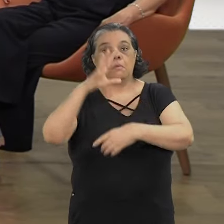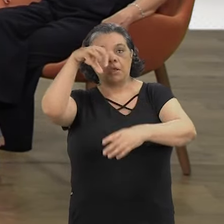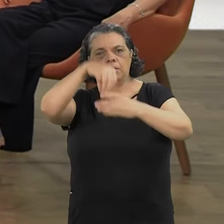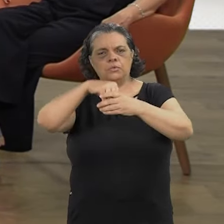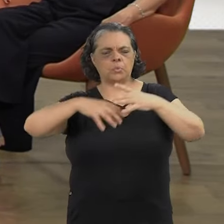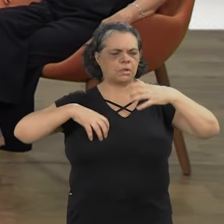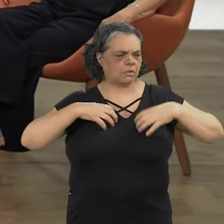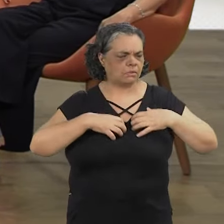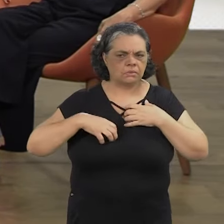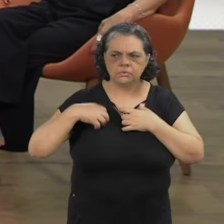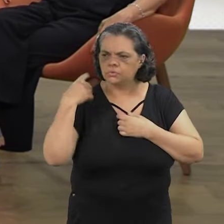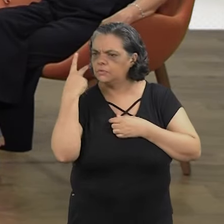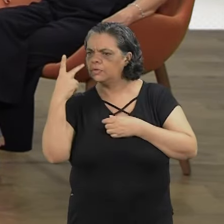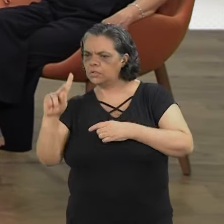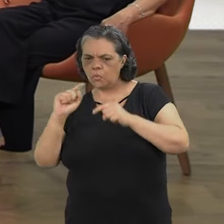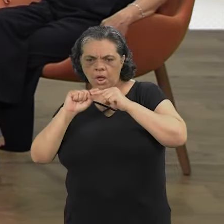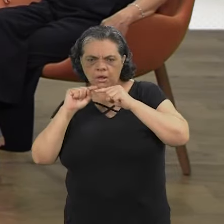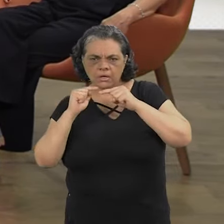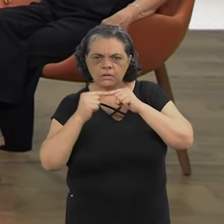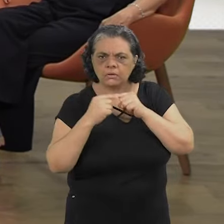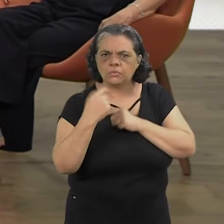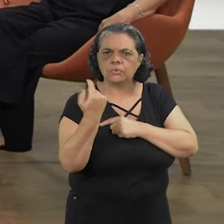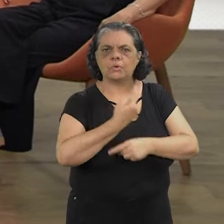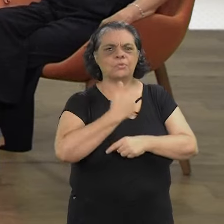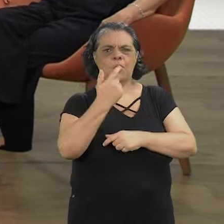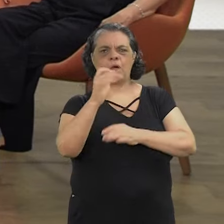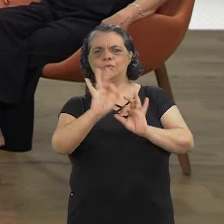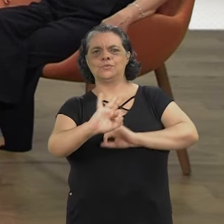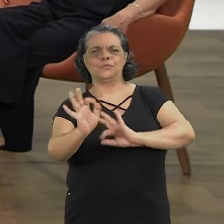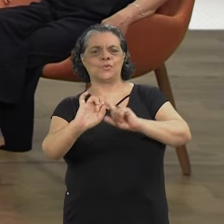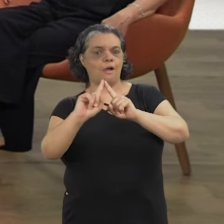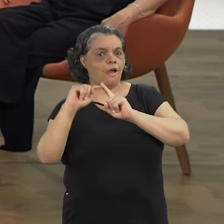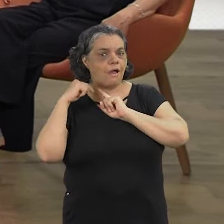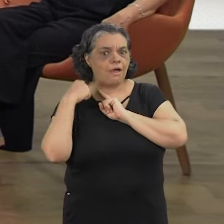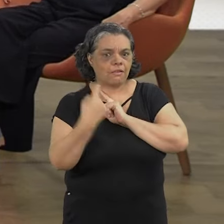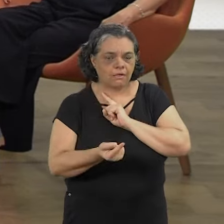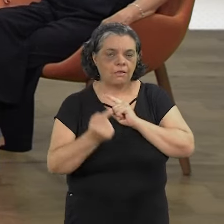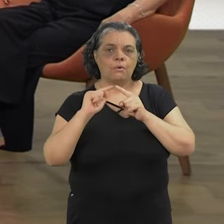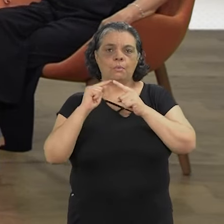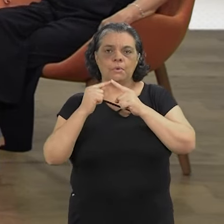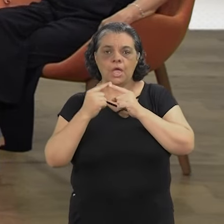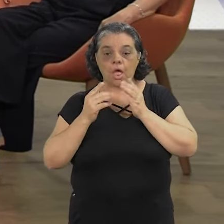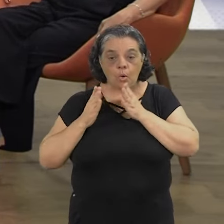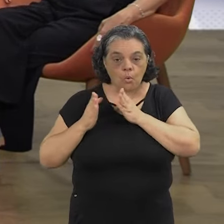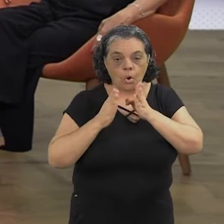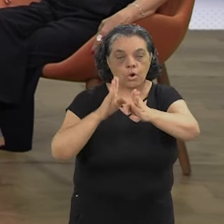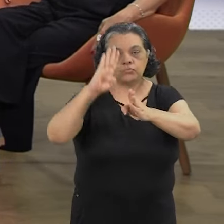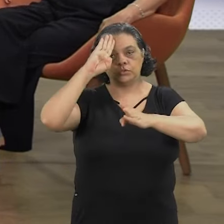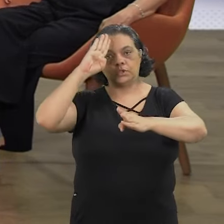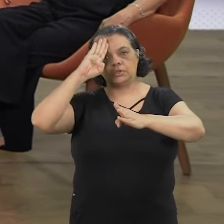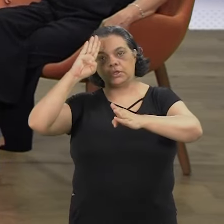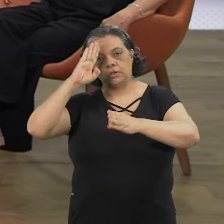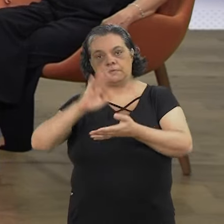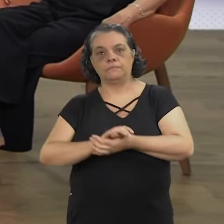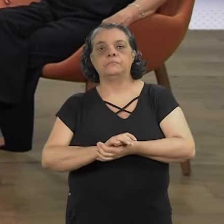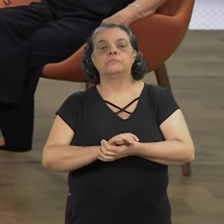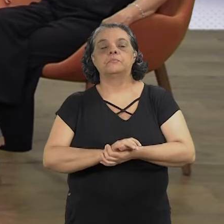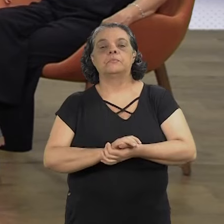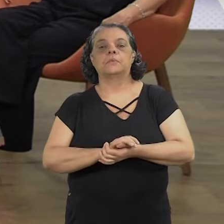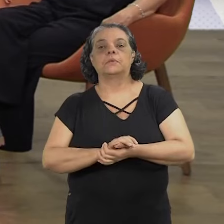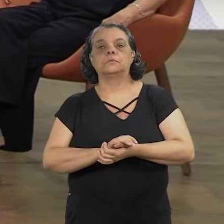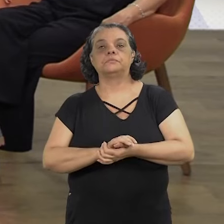uma inquietação de vocês dizer pera aí a comunidade da gente não é só isso né é muito além disso a comunidade é é o corrego do sargento né Na Linha Do tir